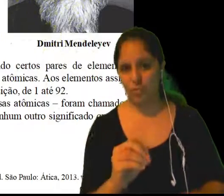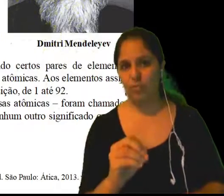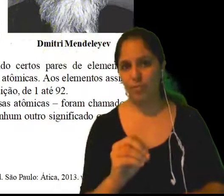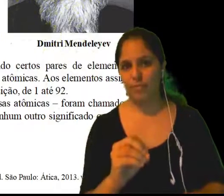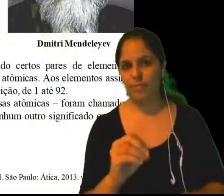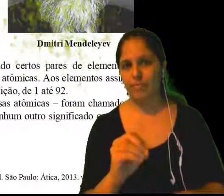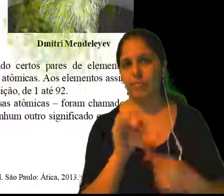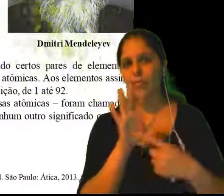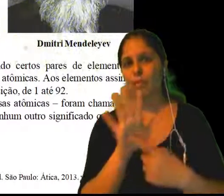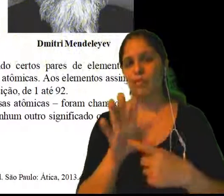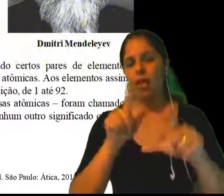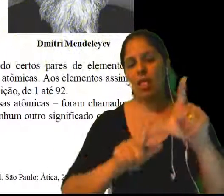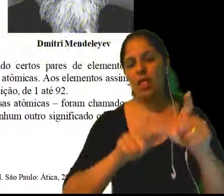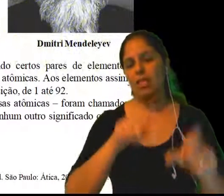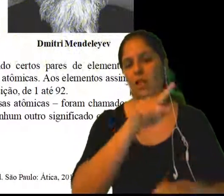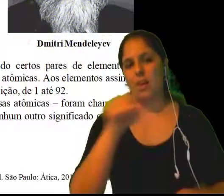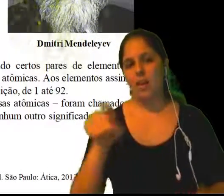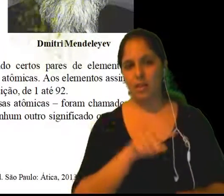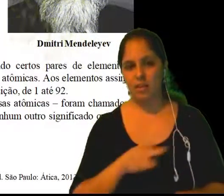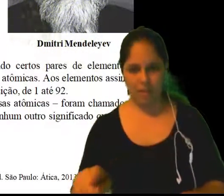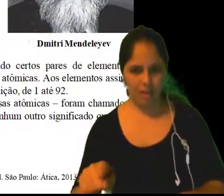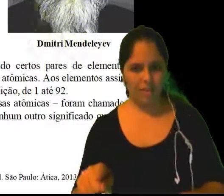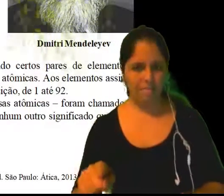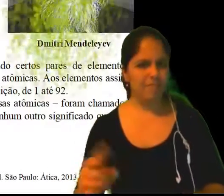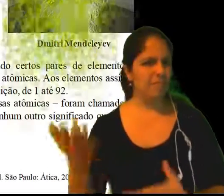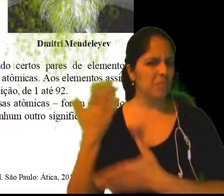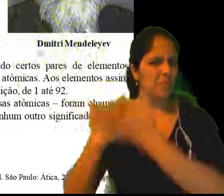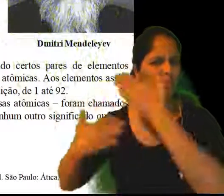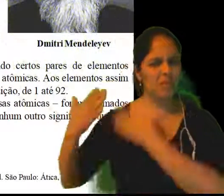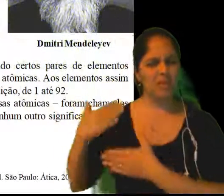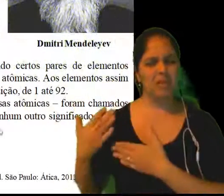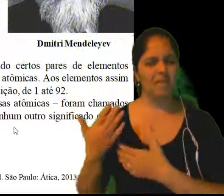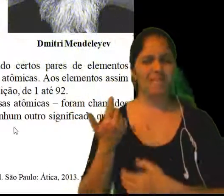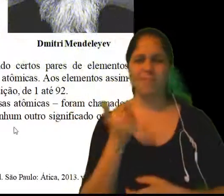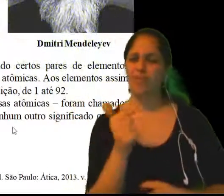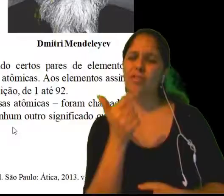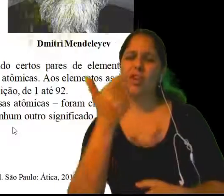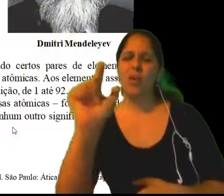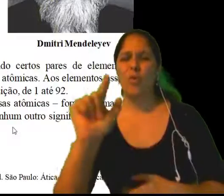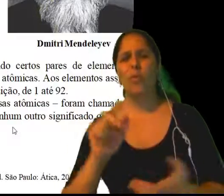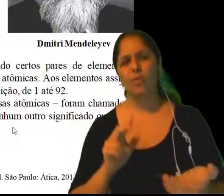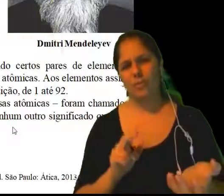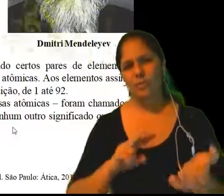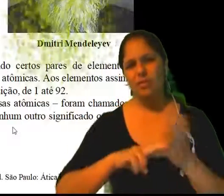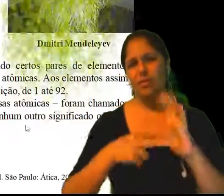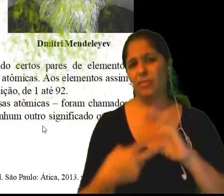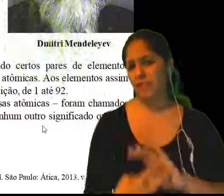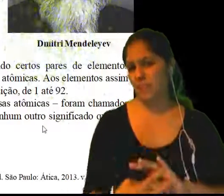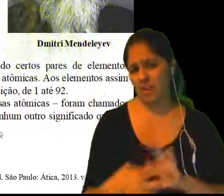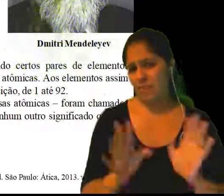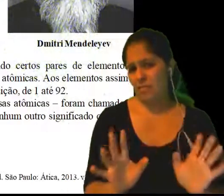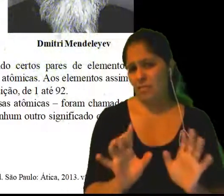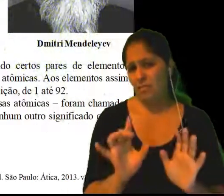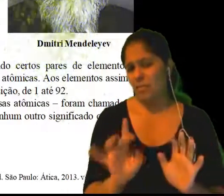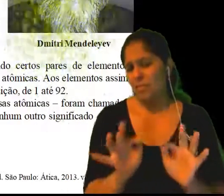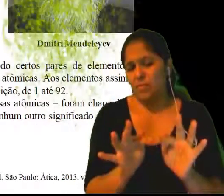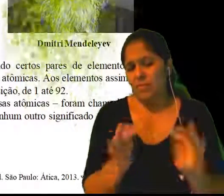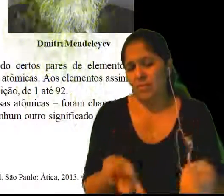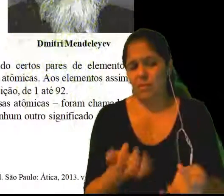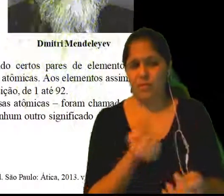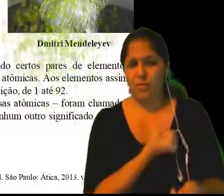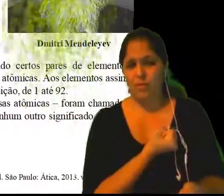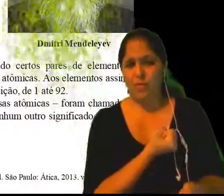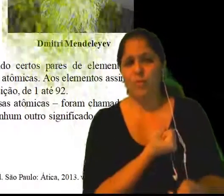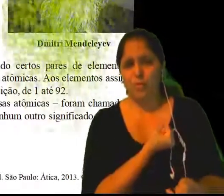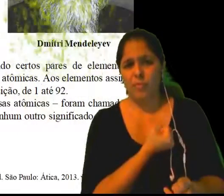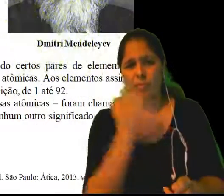simbolizado pela letra Z. Na época, ele não tinha nenhum outro significado que não fosse um simples